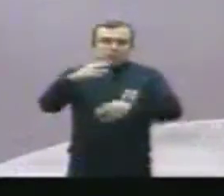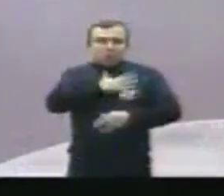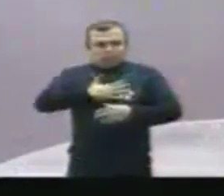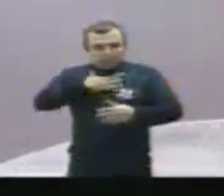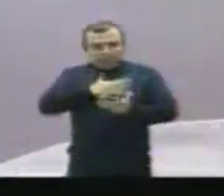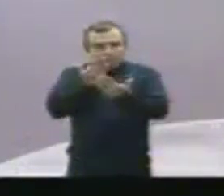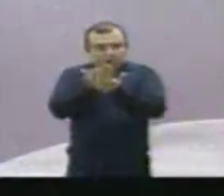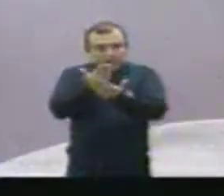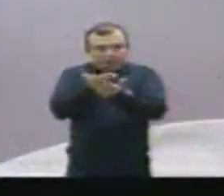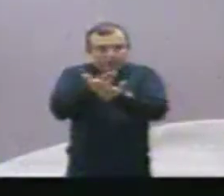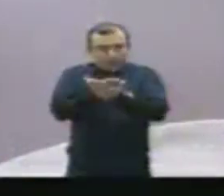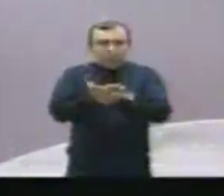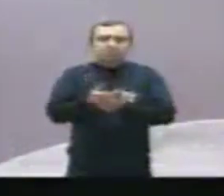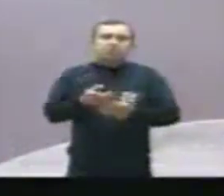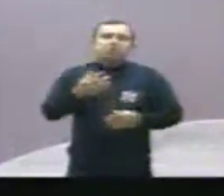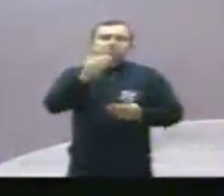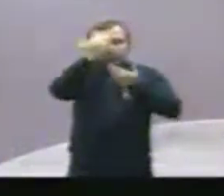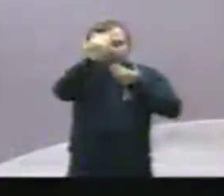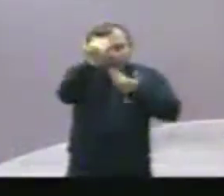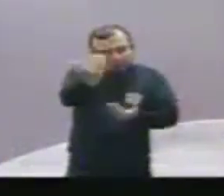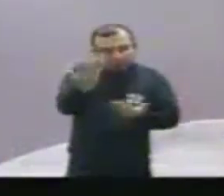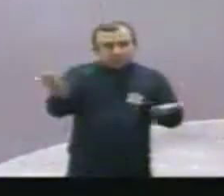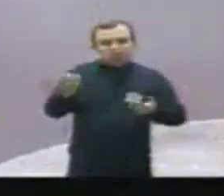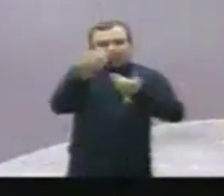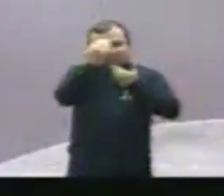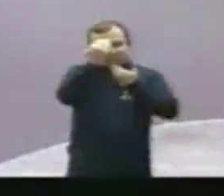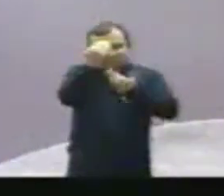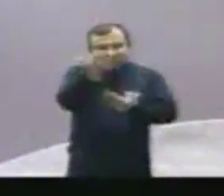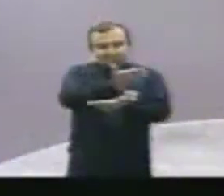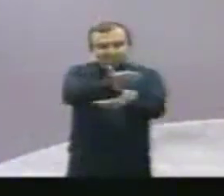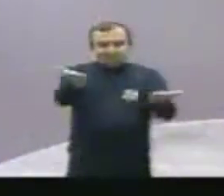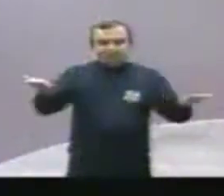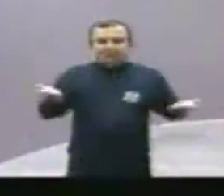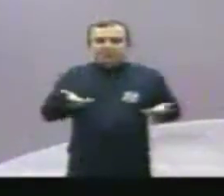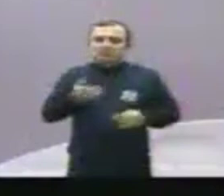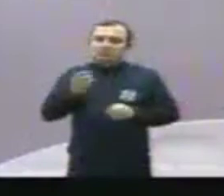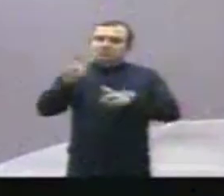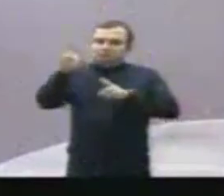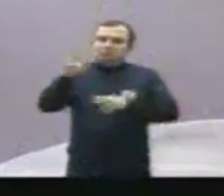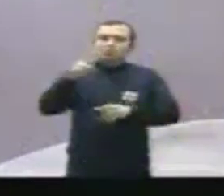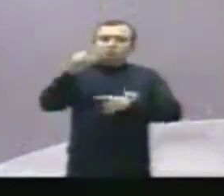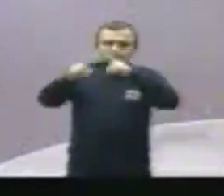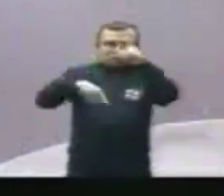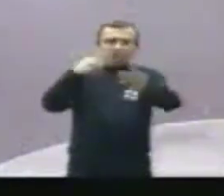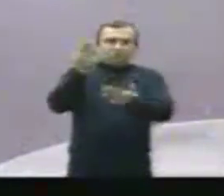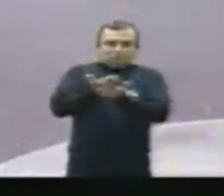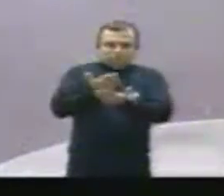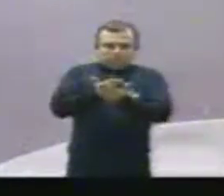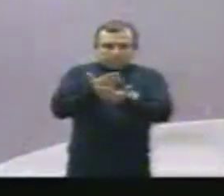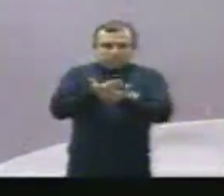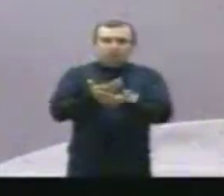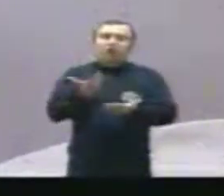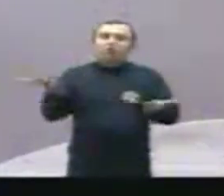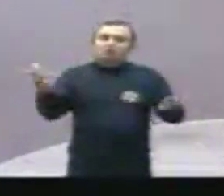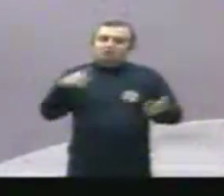você tenha gostado dessa aula. Deixo aqui meu agradecimento, meu muito obrigado. Espero você na próxima